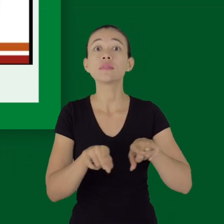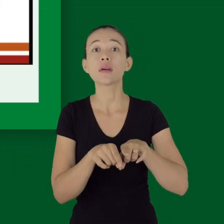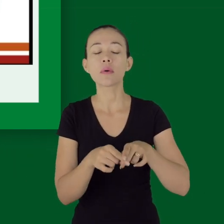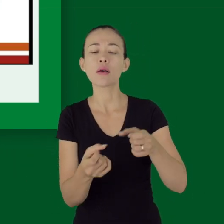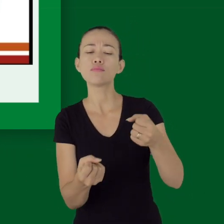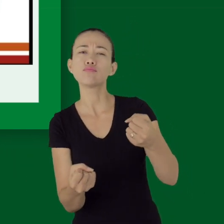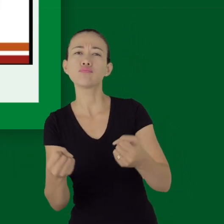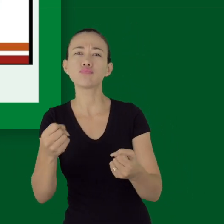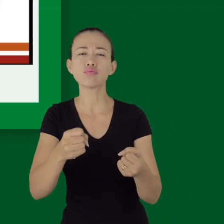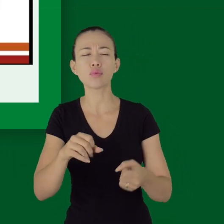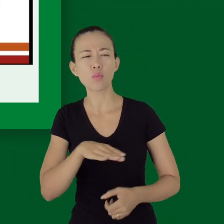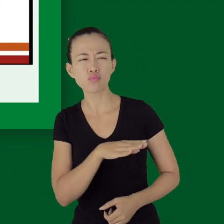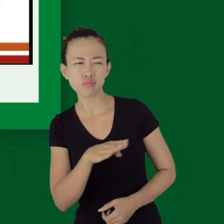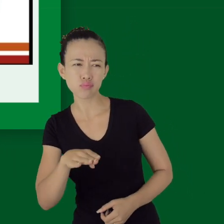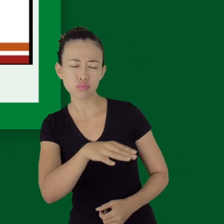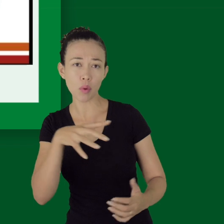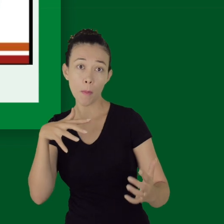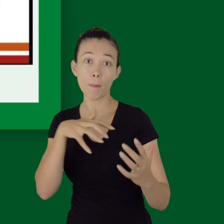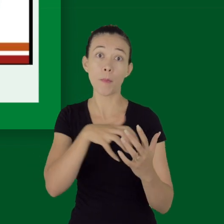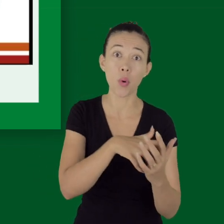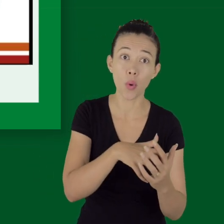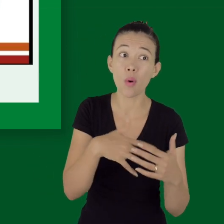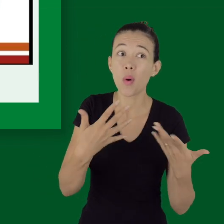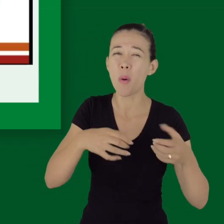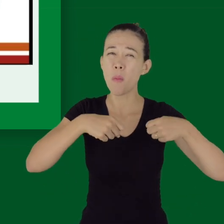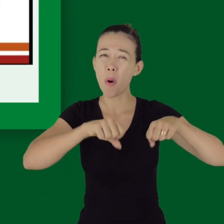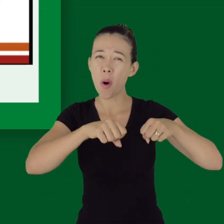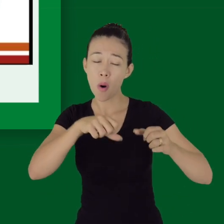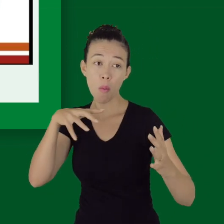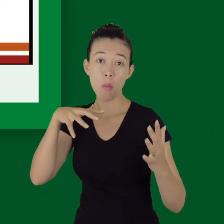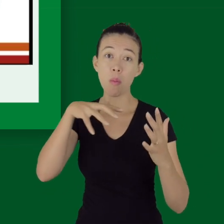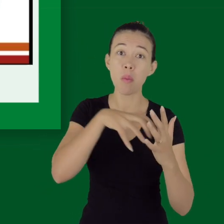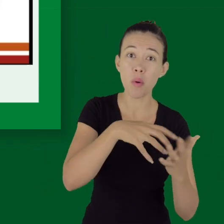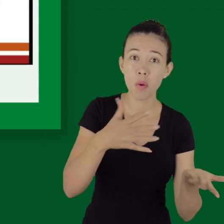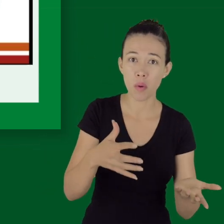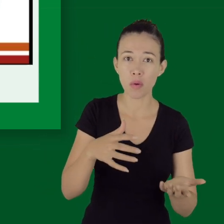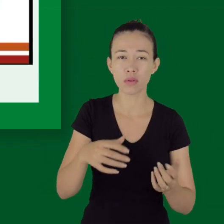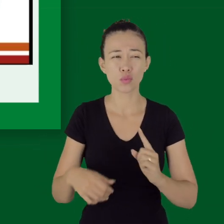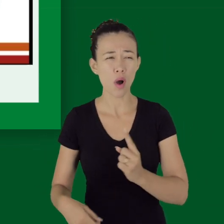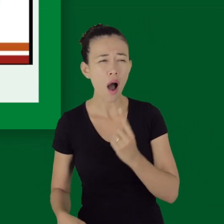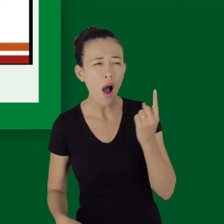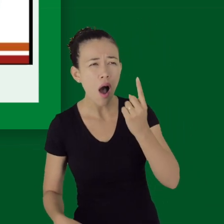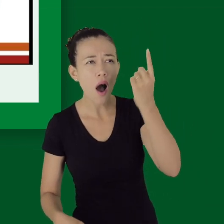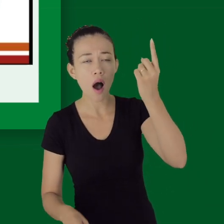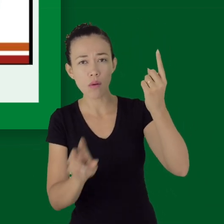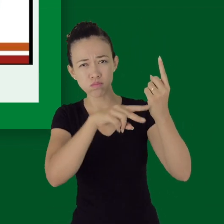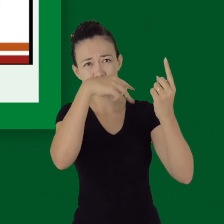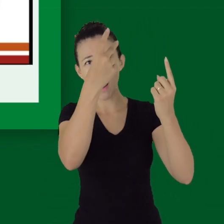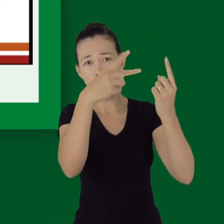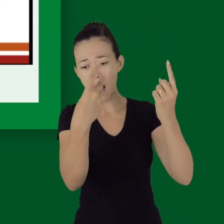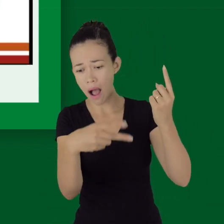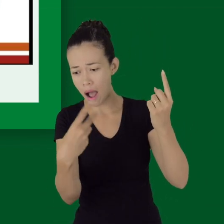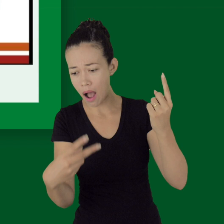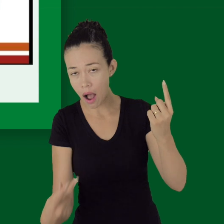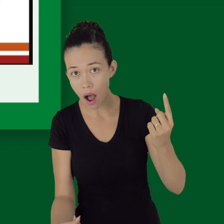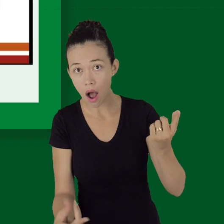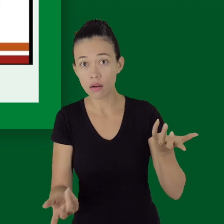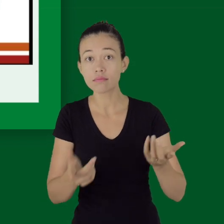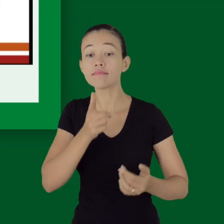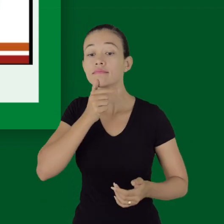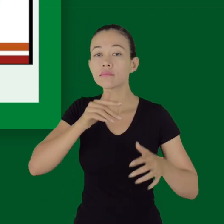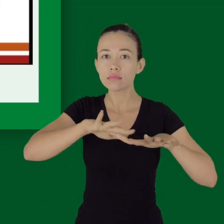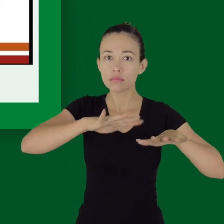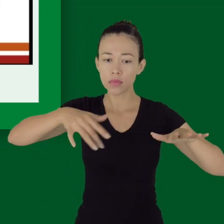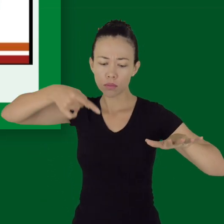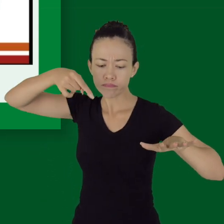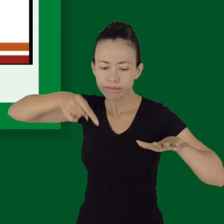moto, queda de altura, mergulho em águas rasas, impacto, né, objeto, corpo, até dentro do esporte,